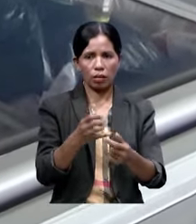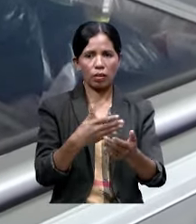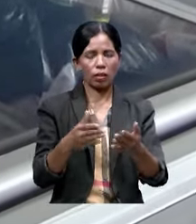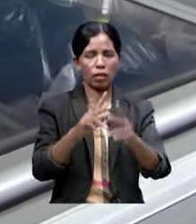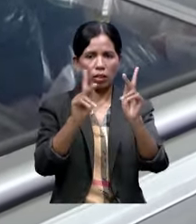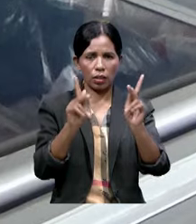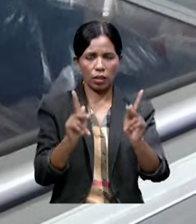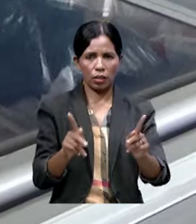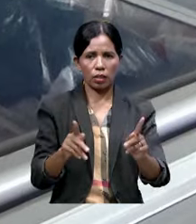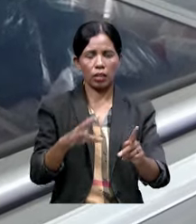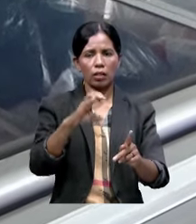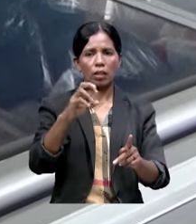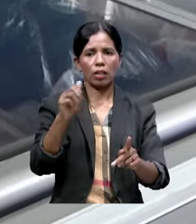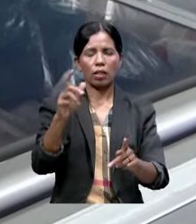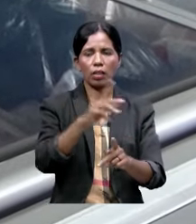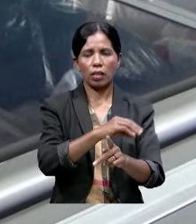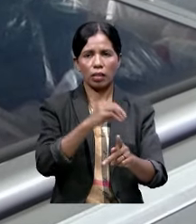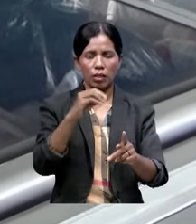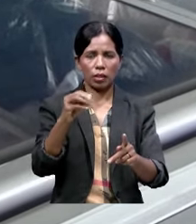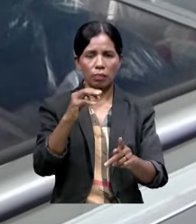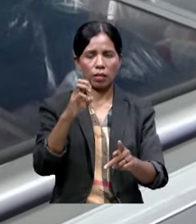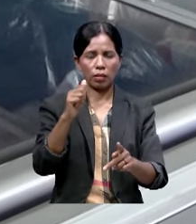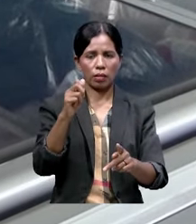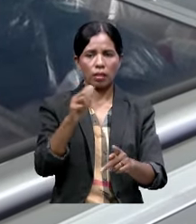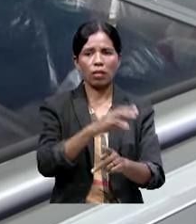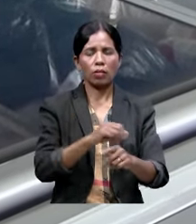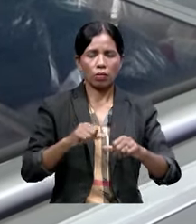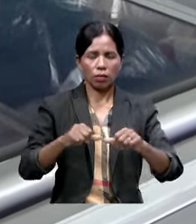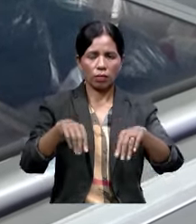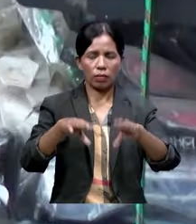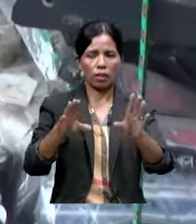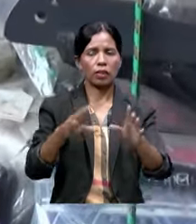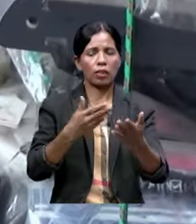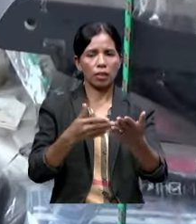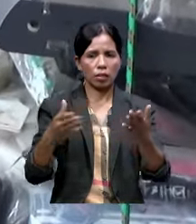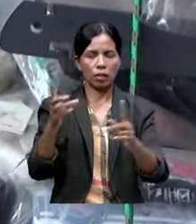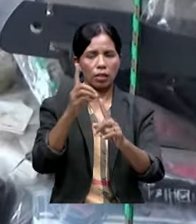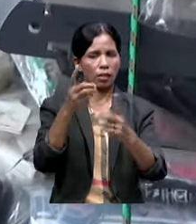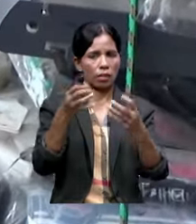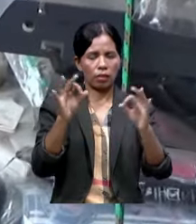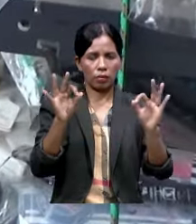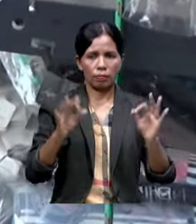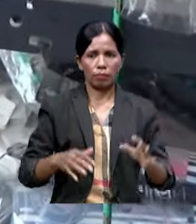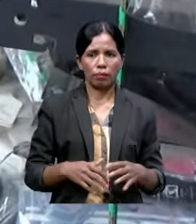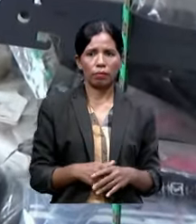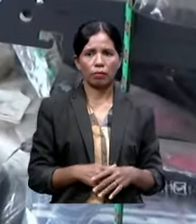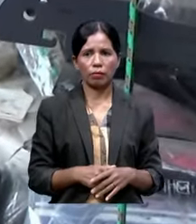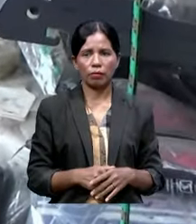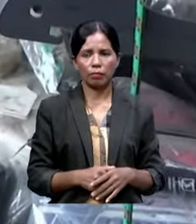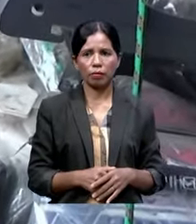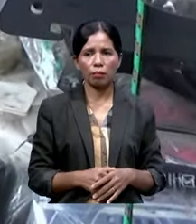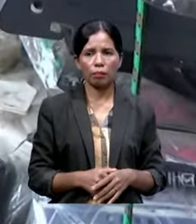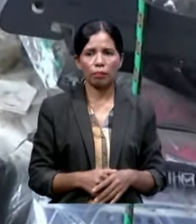loza Seara Panteclapa na loza Myanmar Audien, continua fazendo o prazo. Abraão Umbral, GMN.